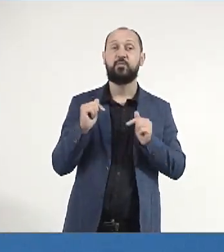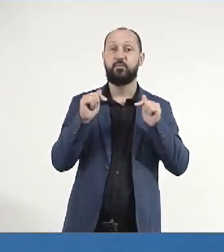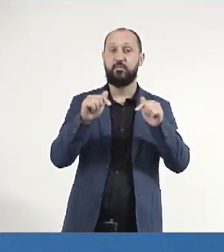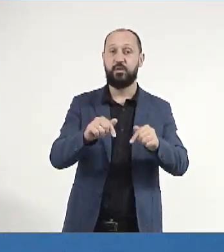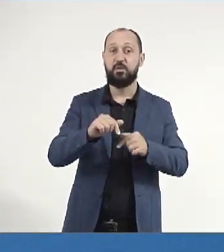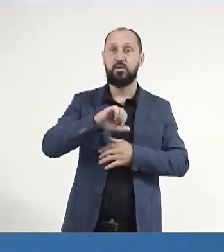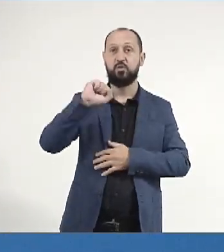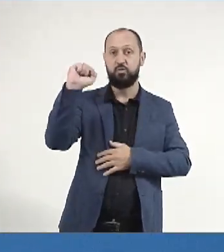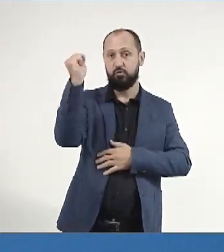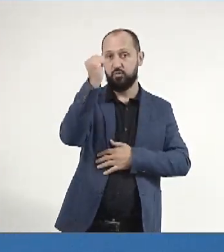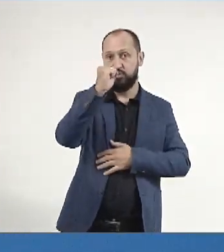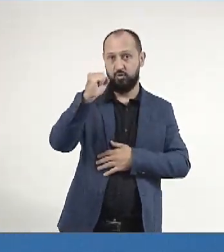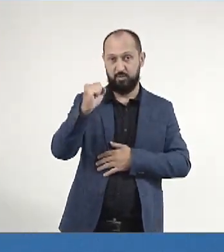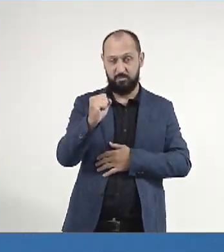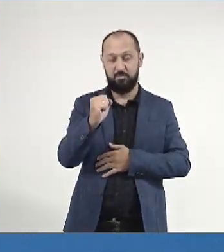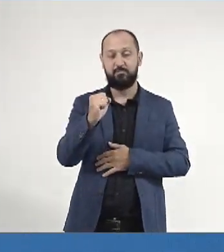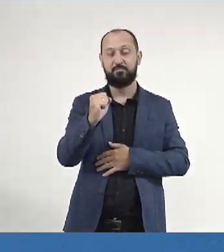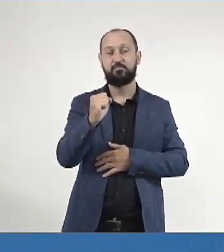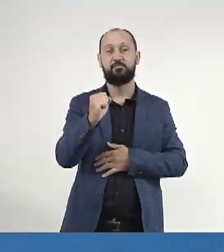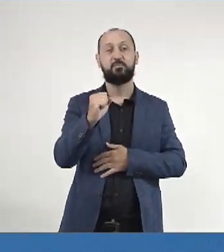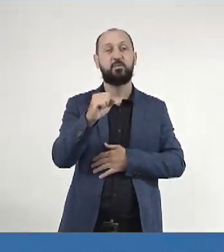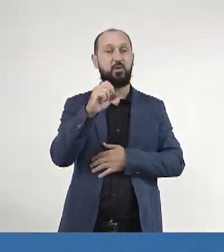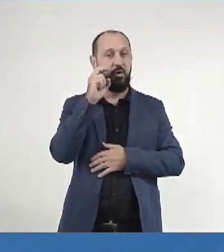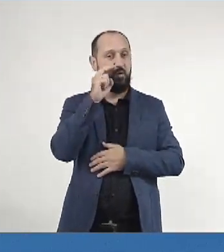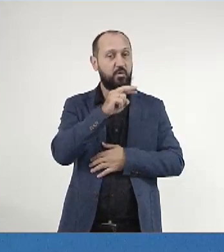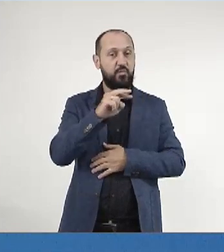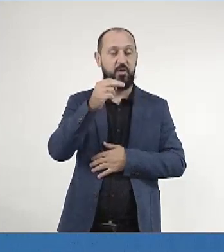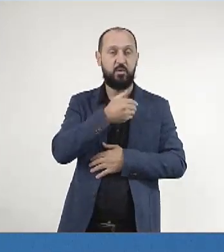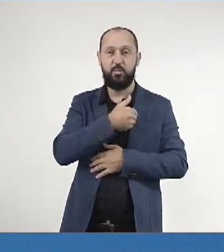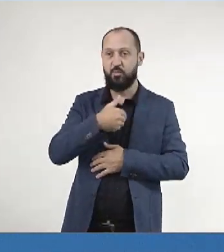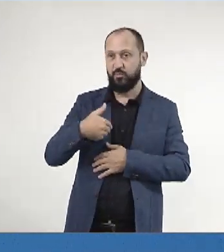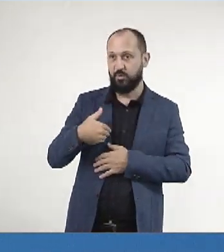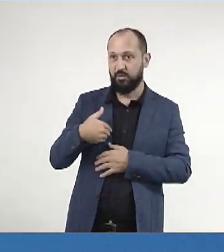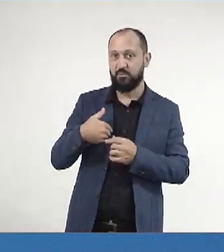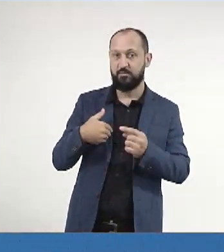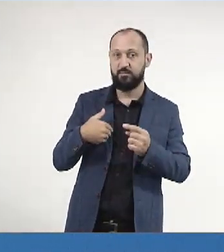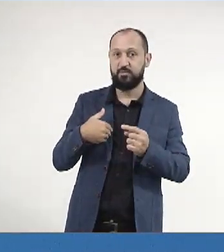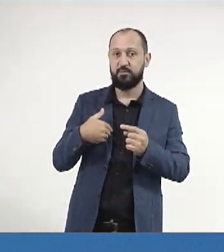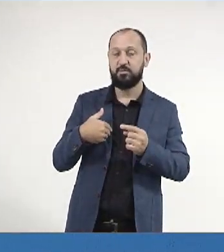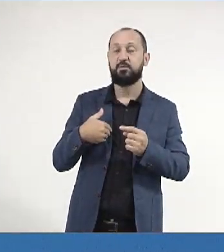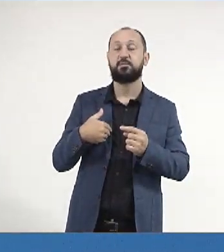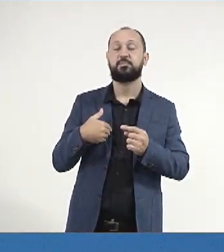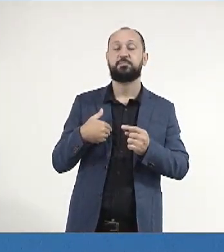no frigorífico JBS, olhando para o governador Gleice Jane,